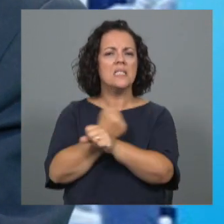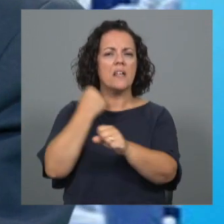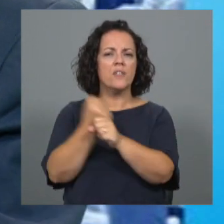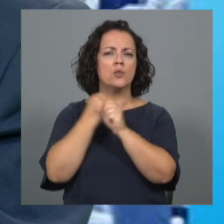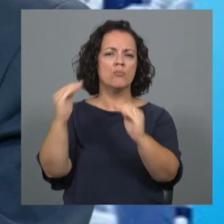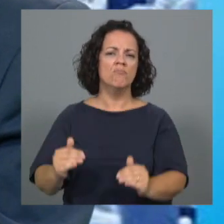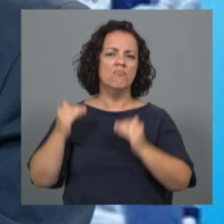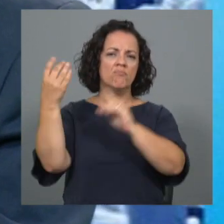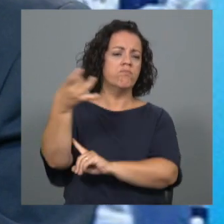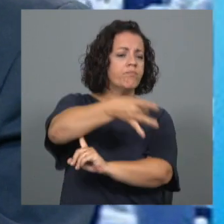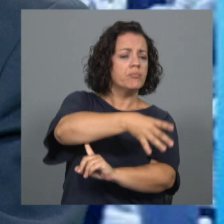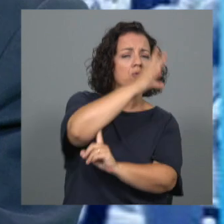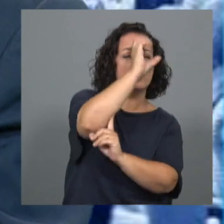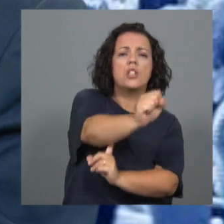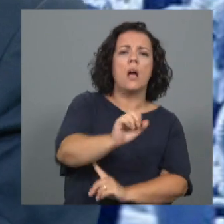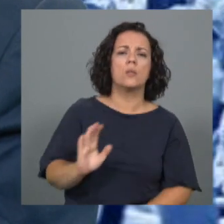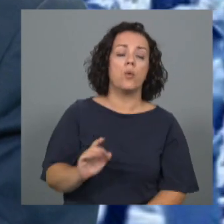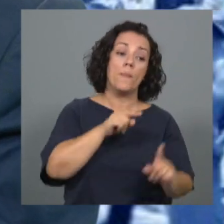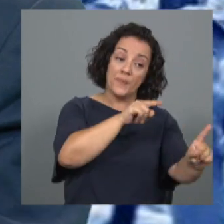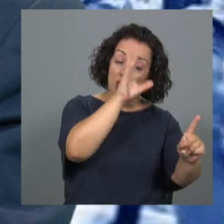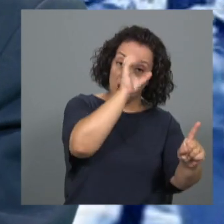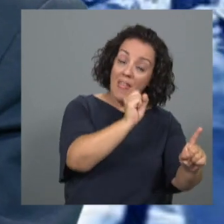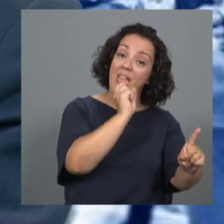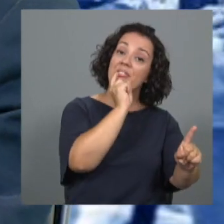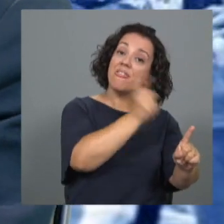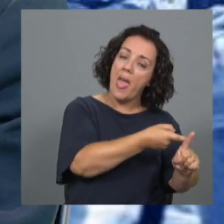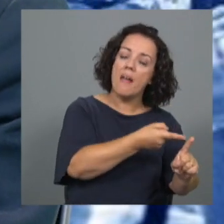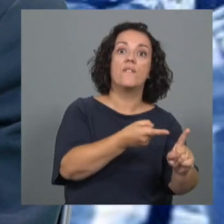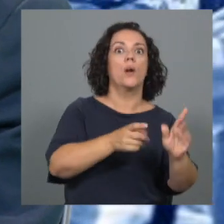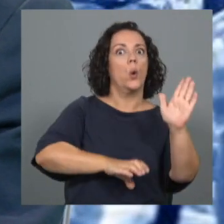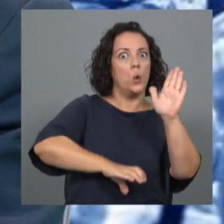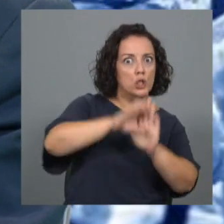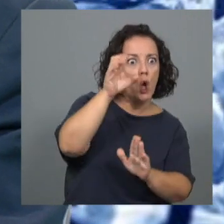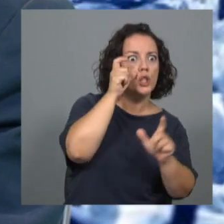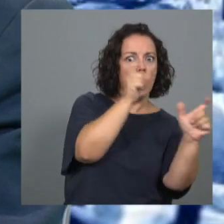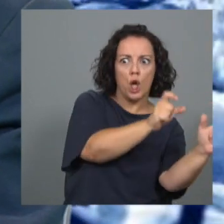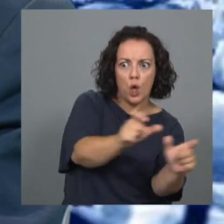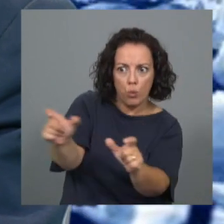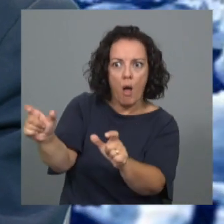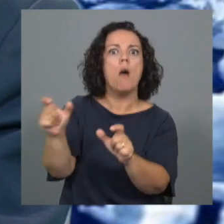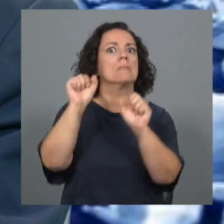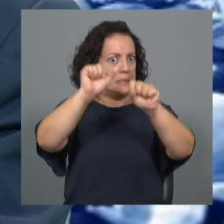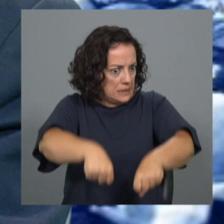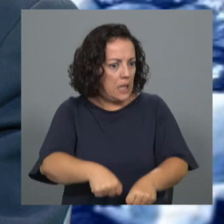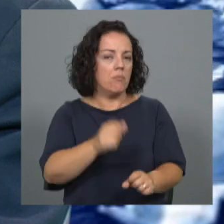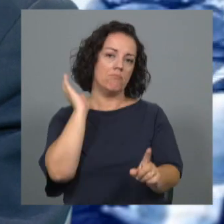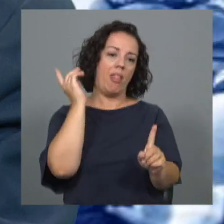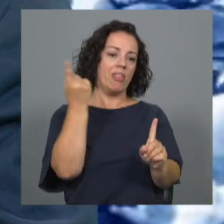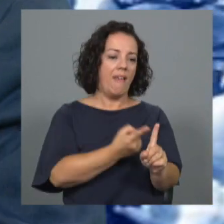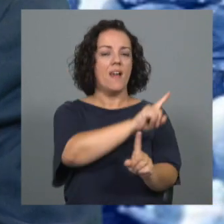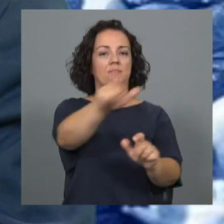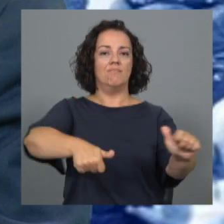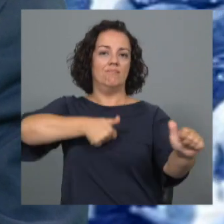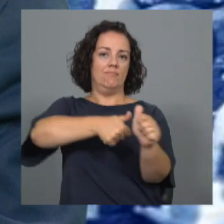que o Estado. O Estado deve, sim, criar essas condições, regular, inspecionar. Sim, senhor, esse é o dever do Estado, ser supletivo.